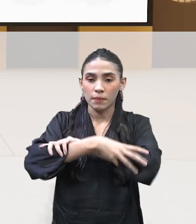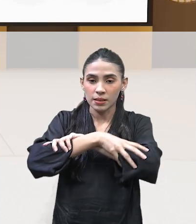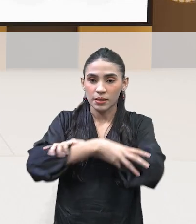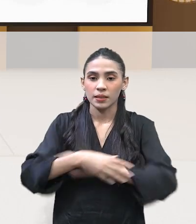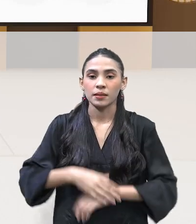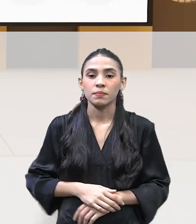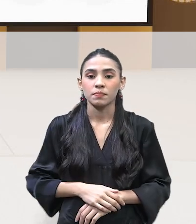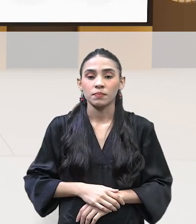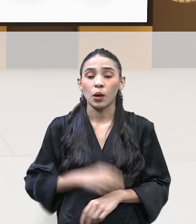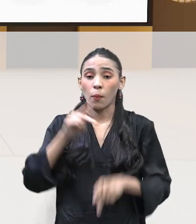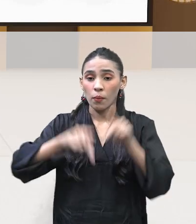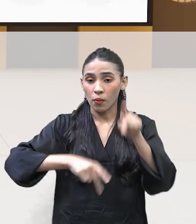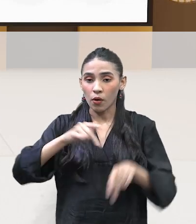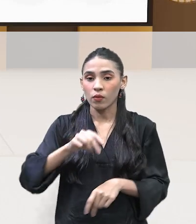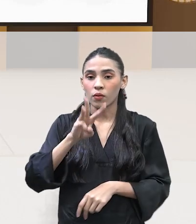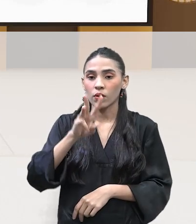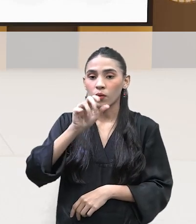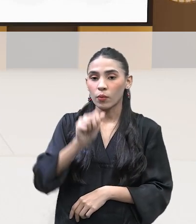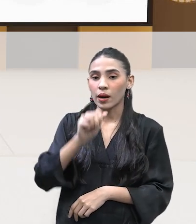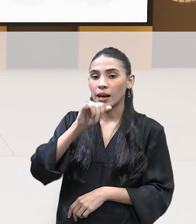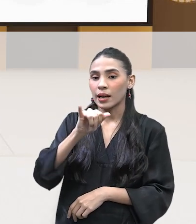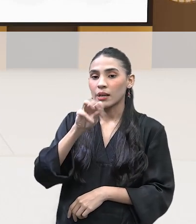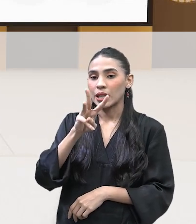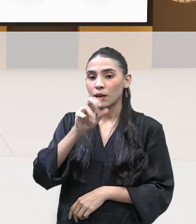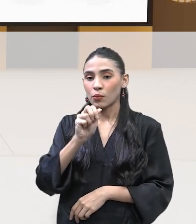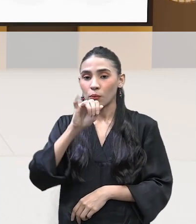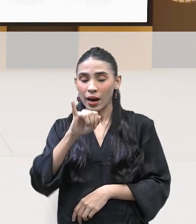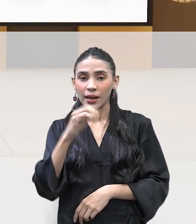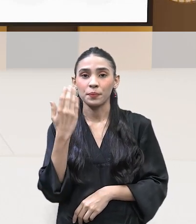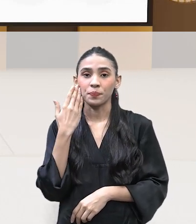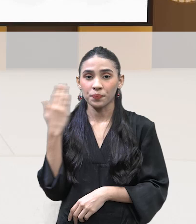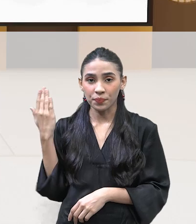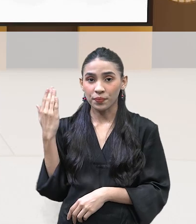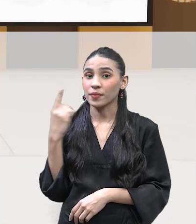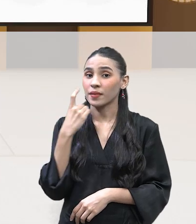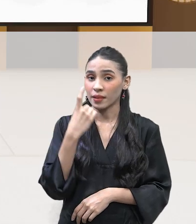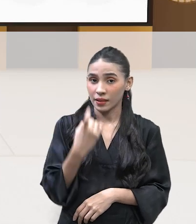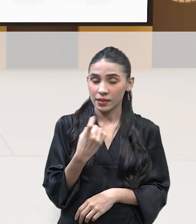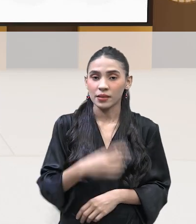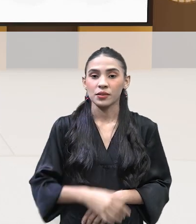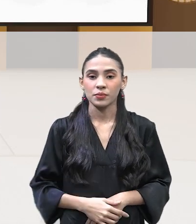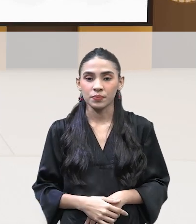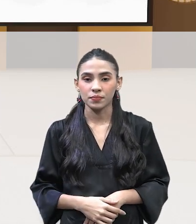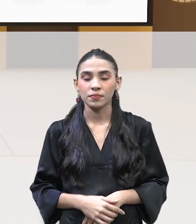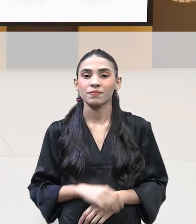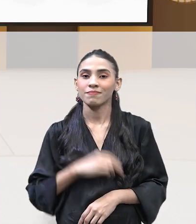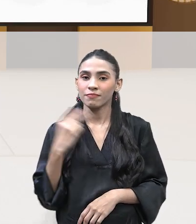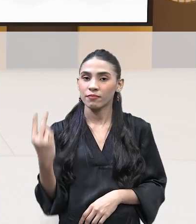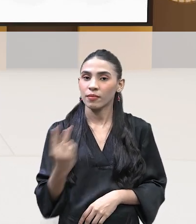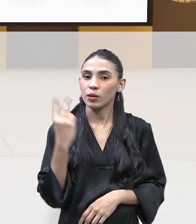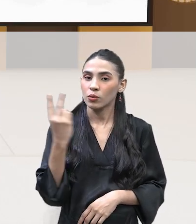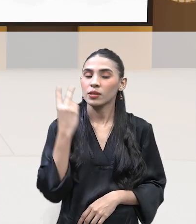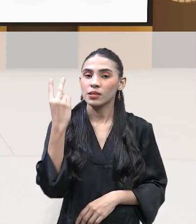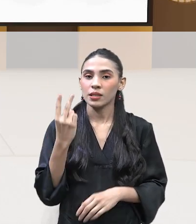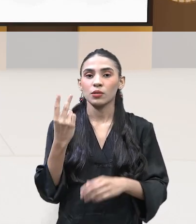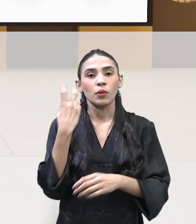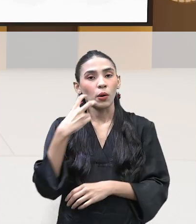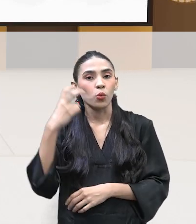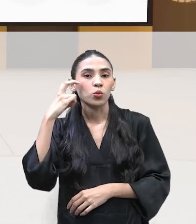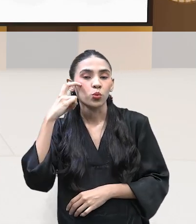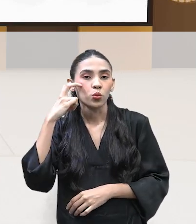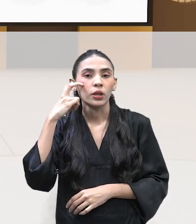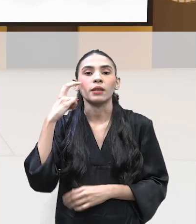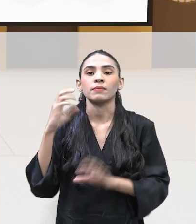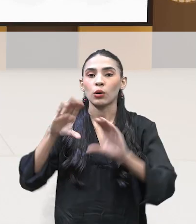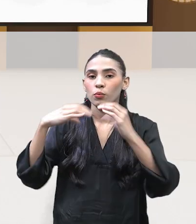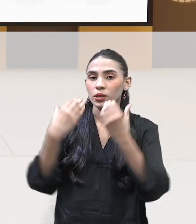só. Olha, o povo Wai-Wai, olha só que interessante, né? O quanto eles estão valorizando a cultura, né, do